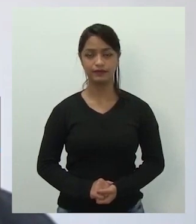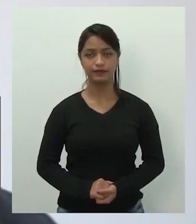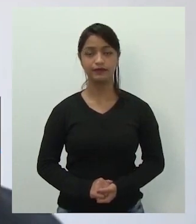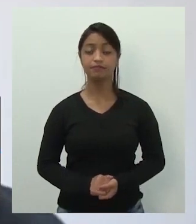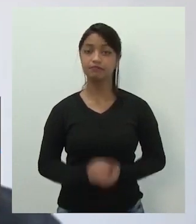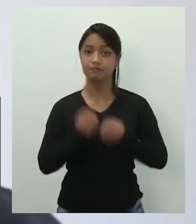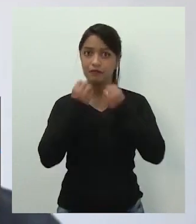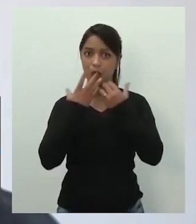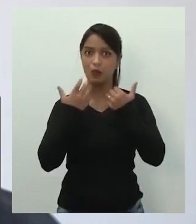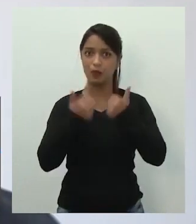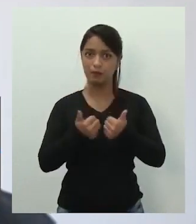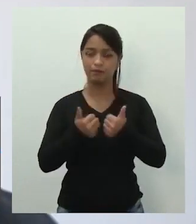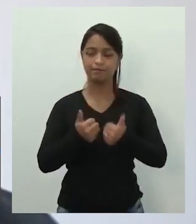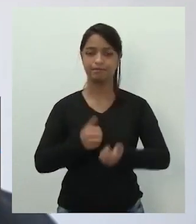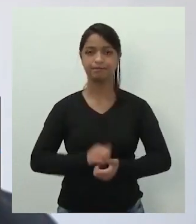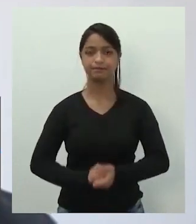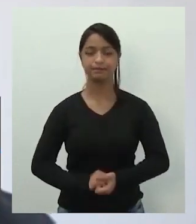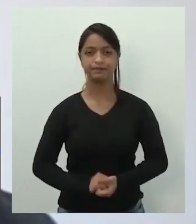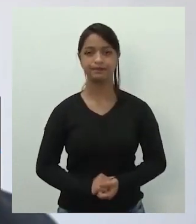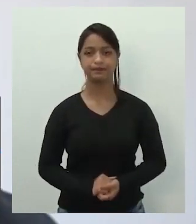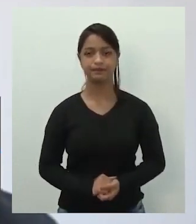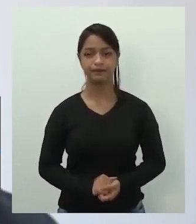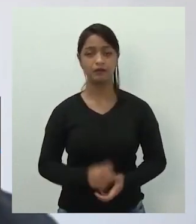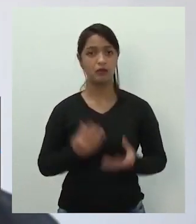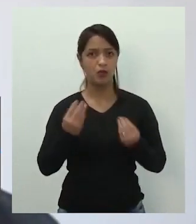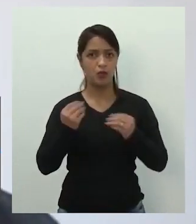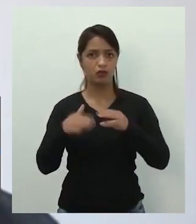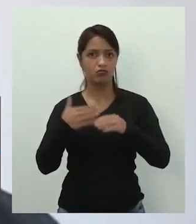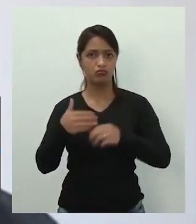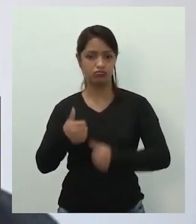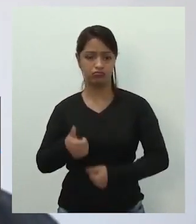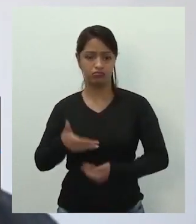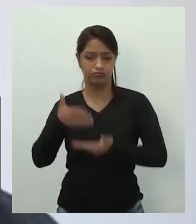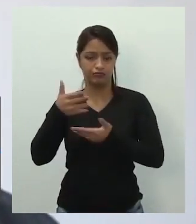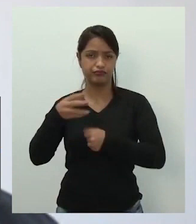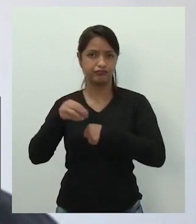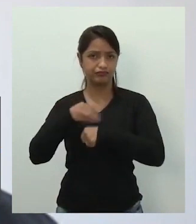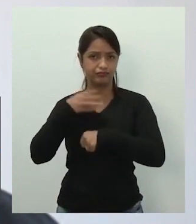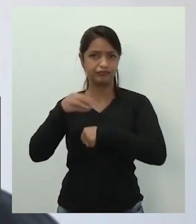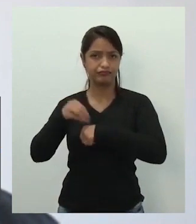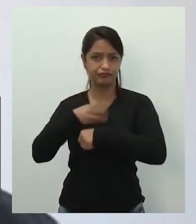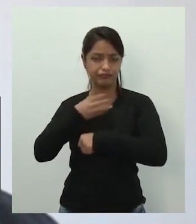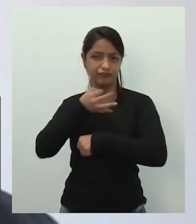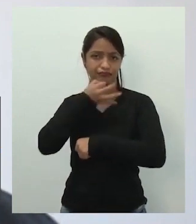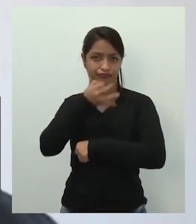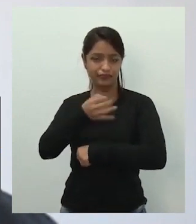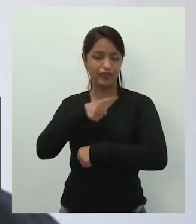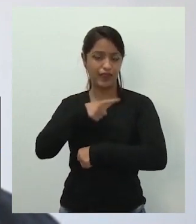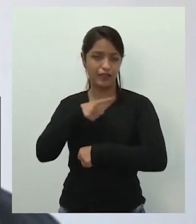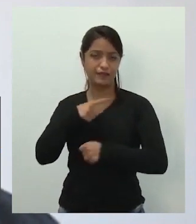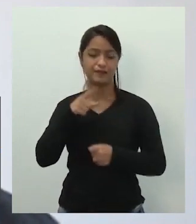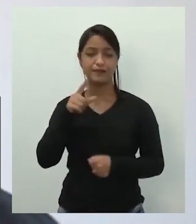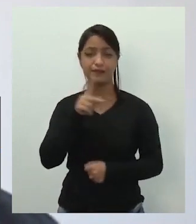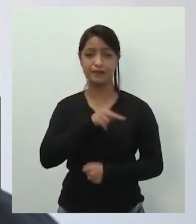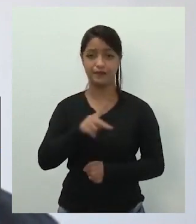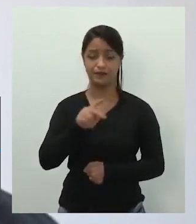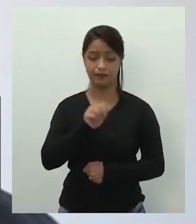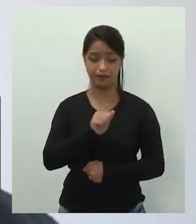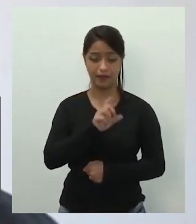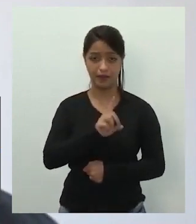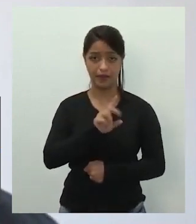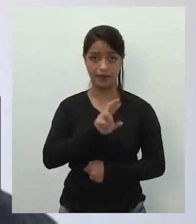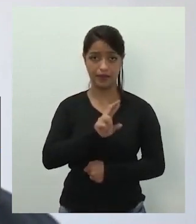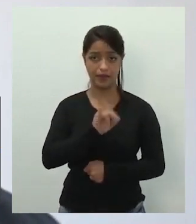Muito bom. Temos várias sugestões que a professora Adriana conseguiu,